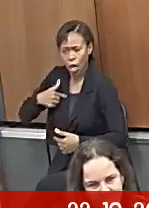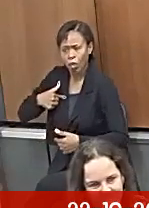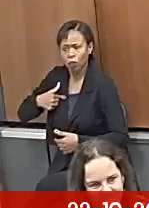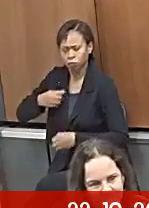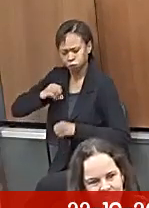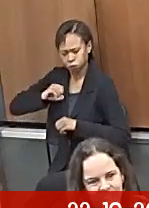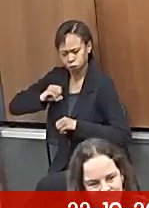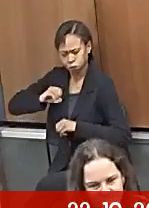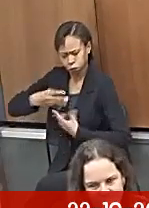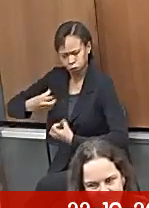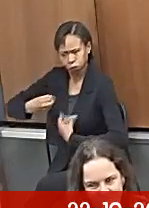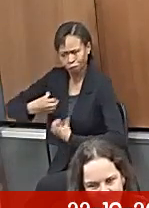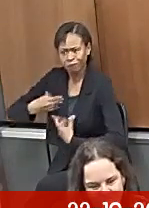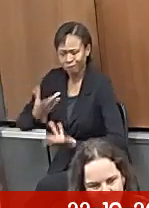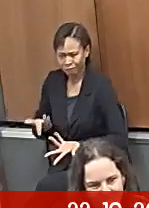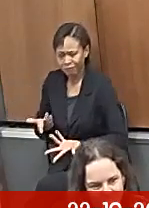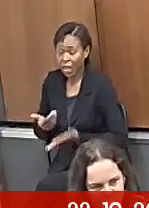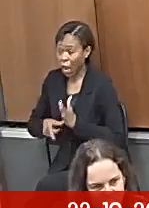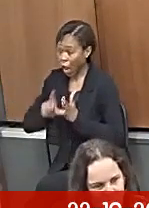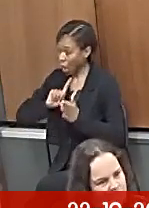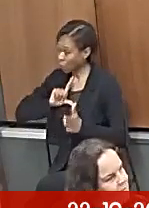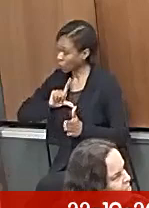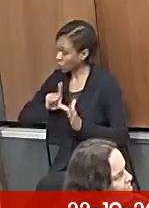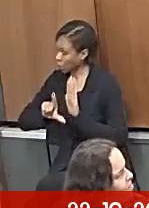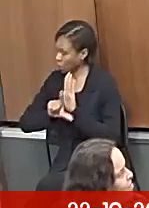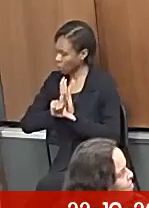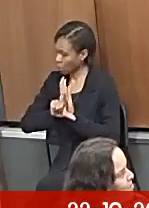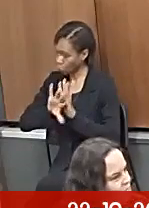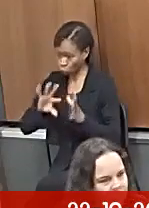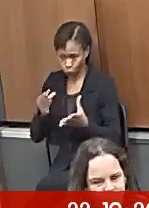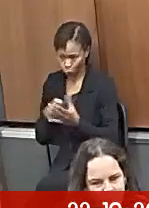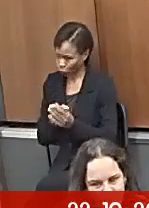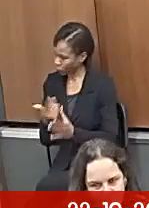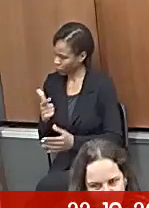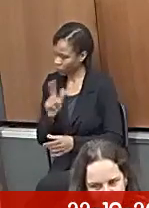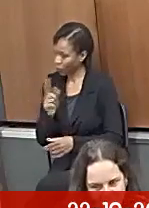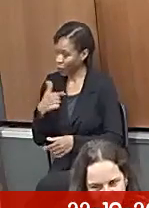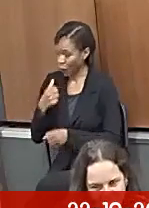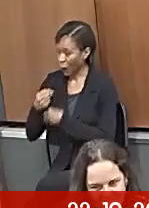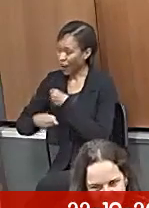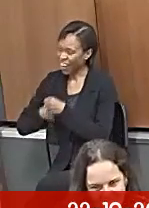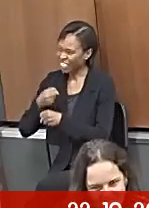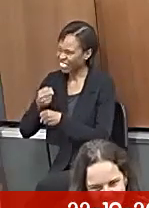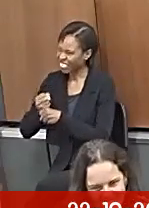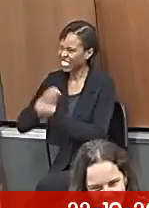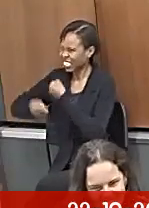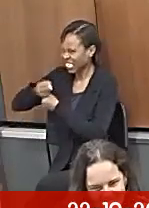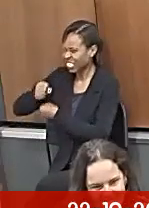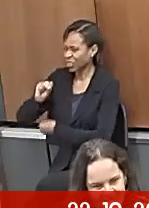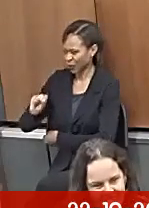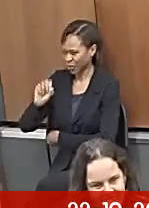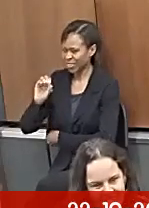lei de inclusão, na década de 80, né? Sou bem mais velho do que a maioria das pessoas aqui.